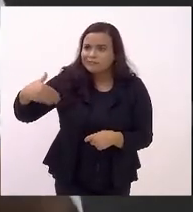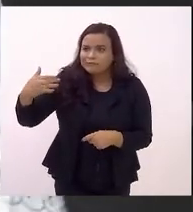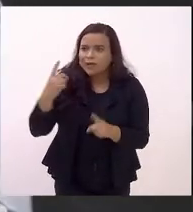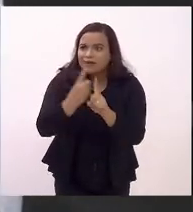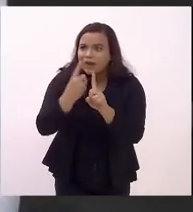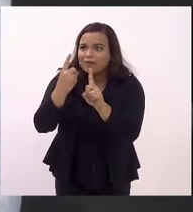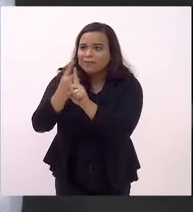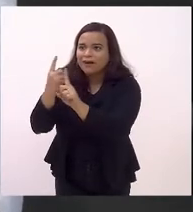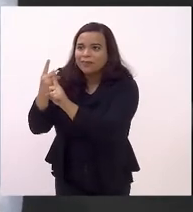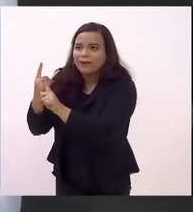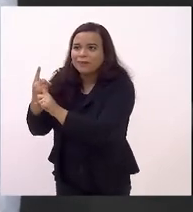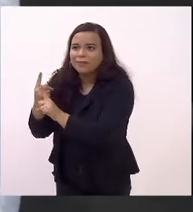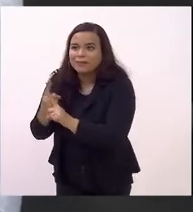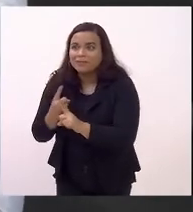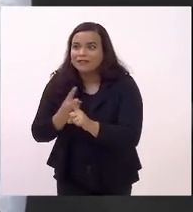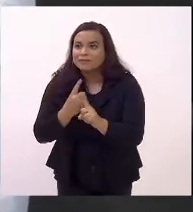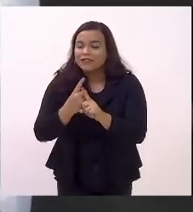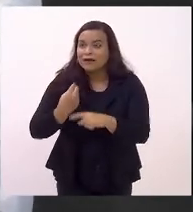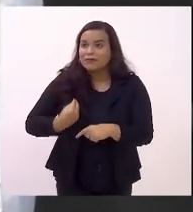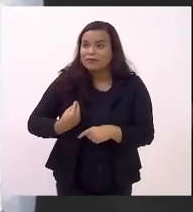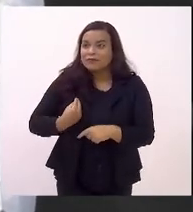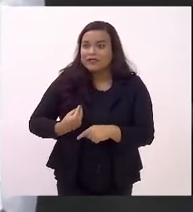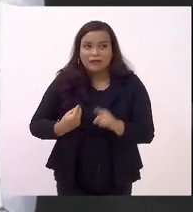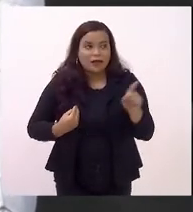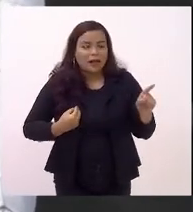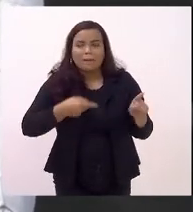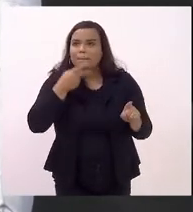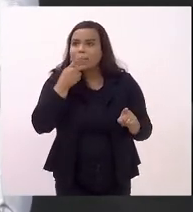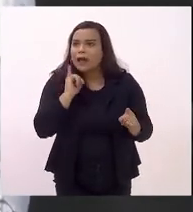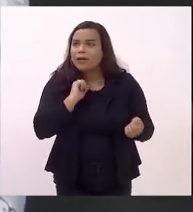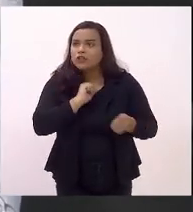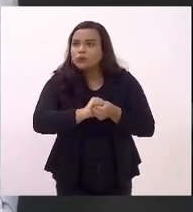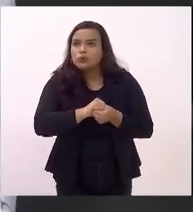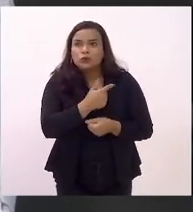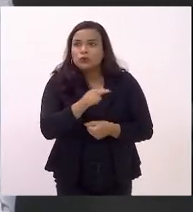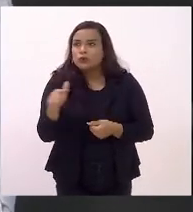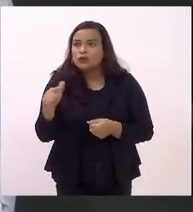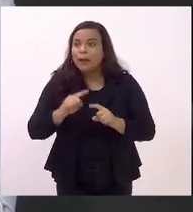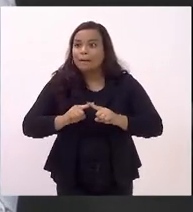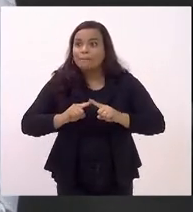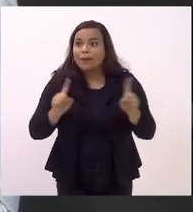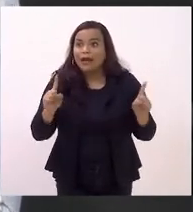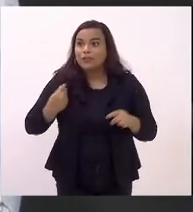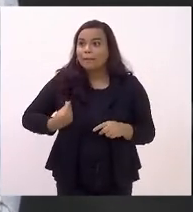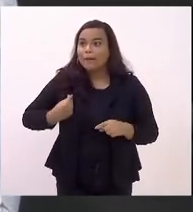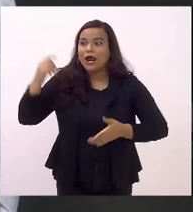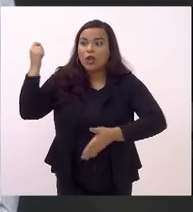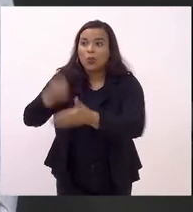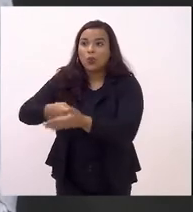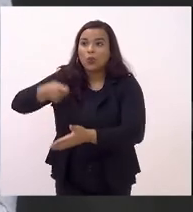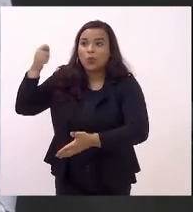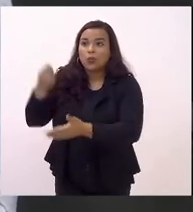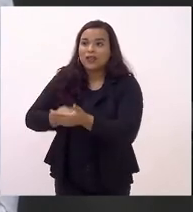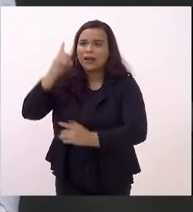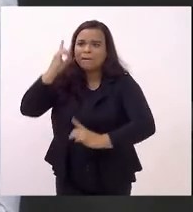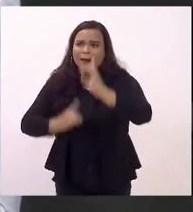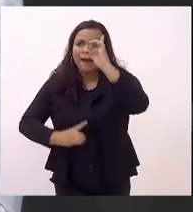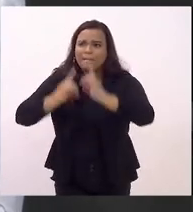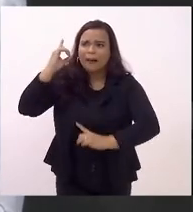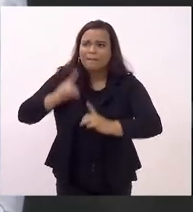vida, o quanto a ausência do pai se tornou presente na luta por direito que o pai travou.